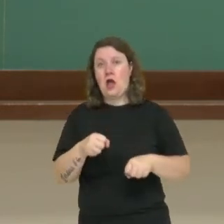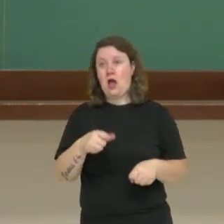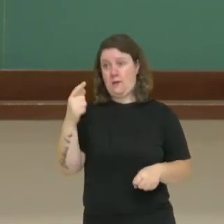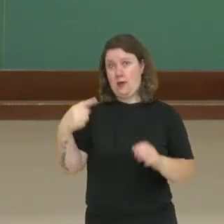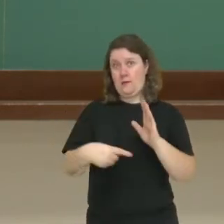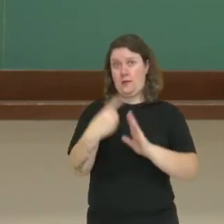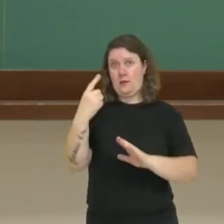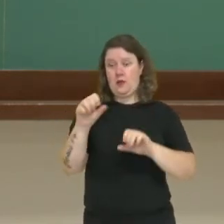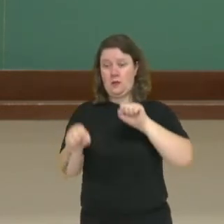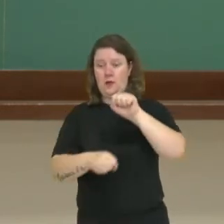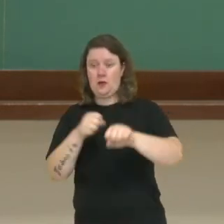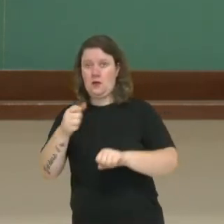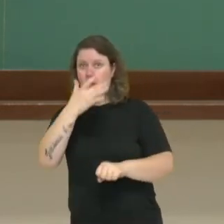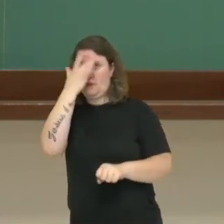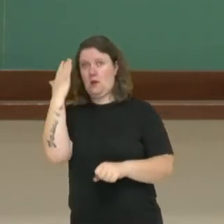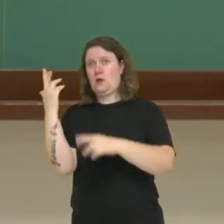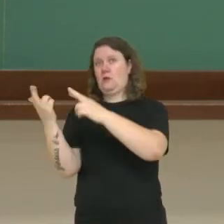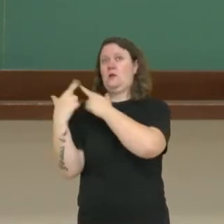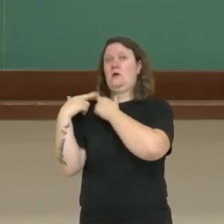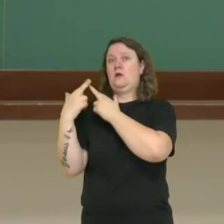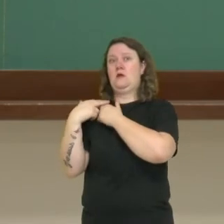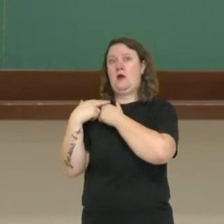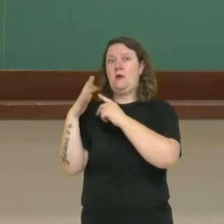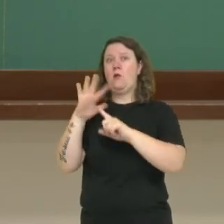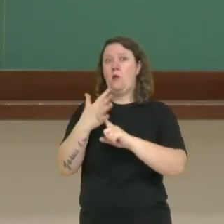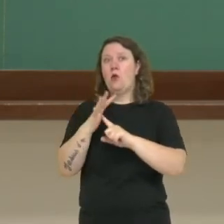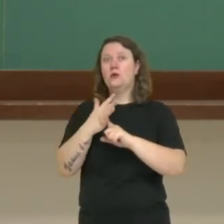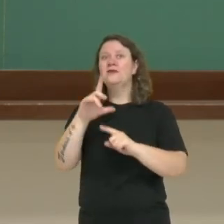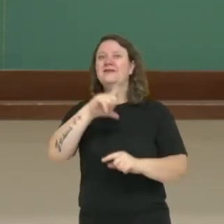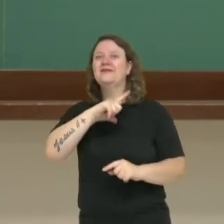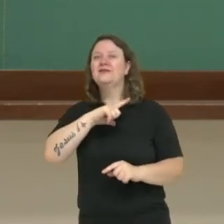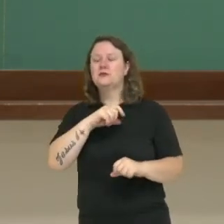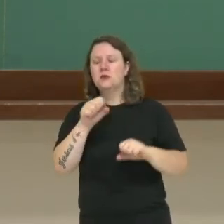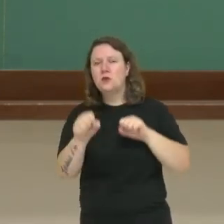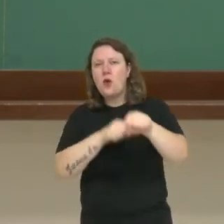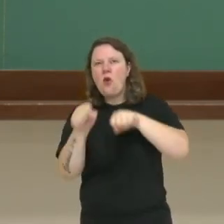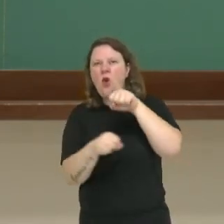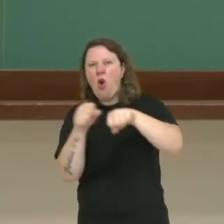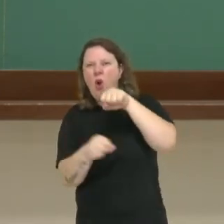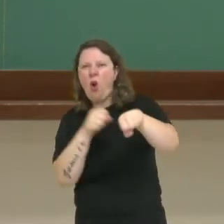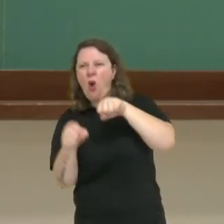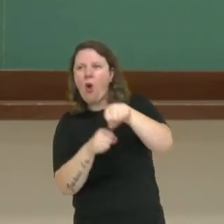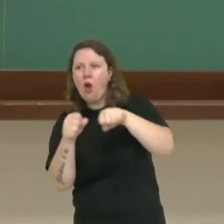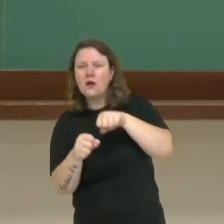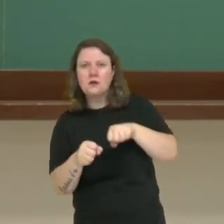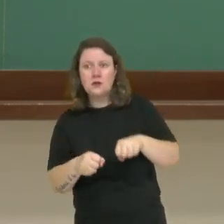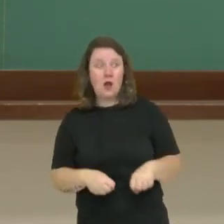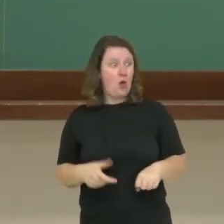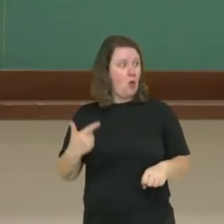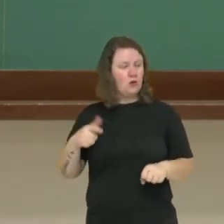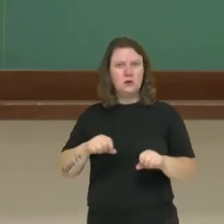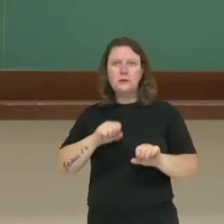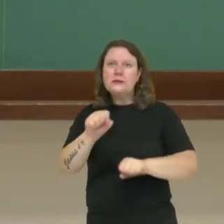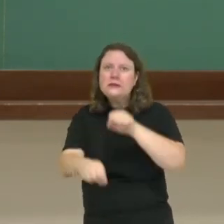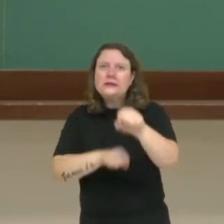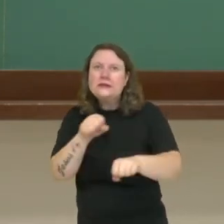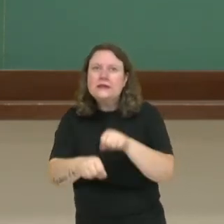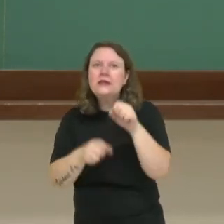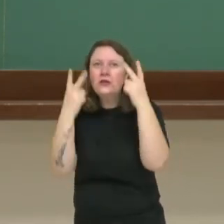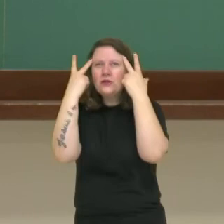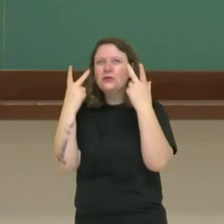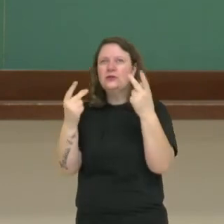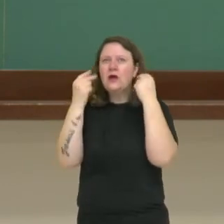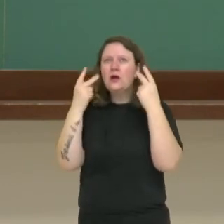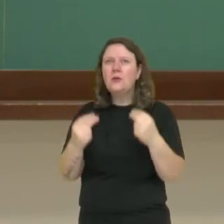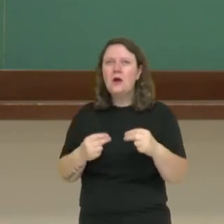ali algumas voltas e ela vai aumentando a velocidade e vai puxando os atletas. Quando ela sai, os atletas